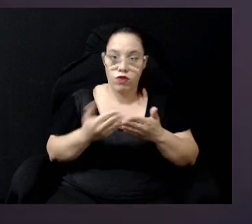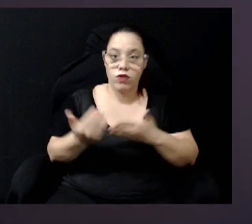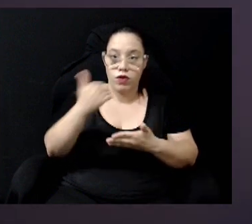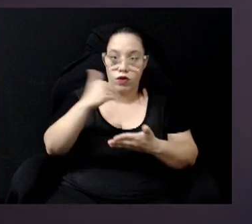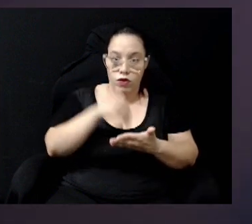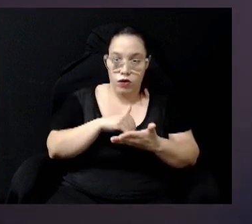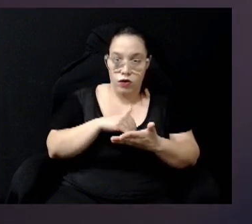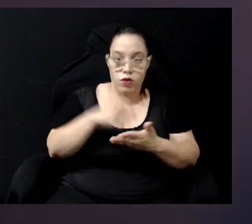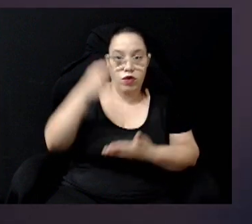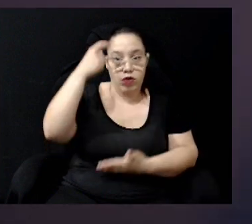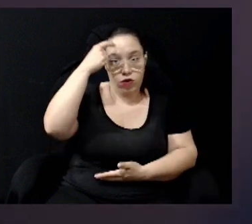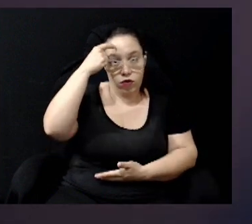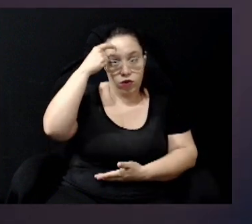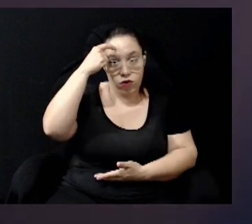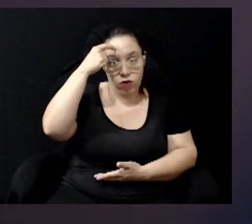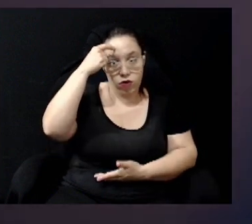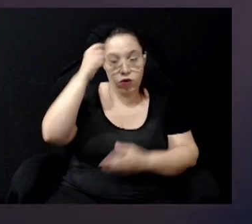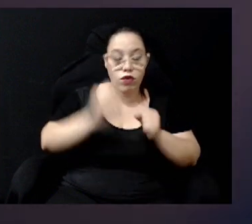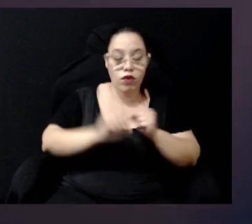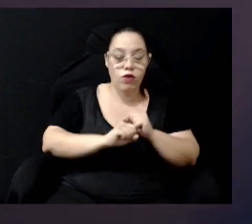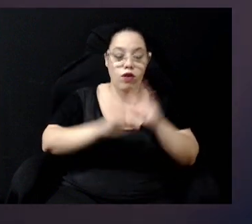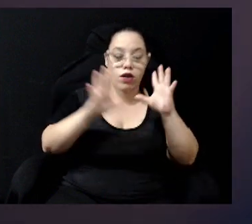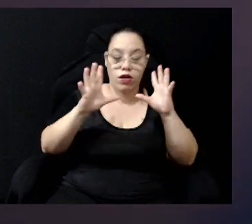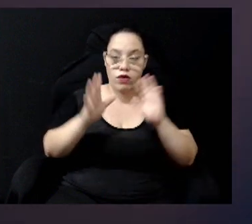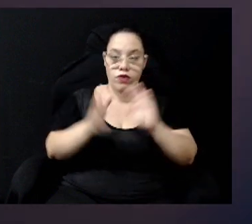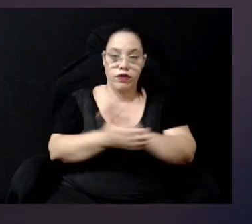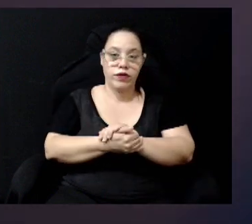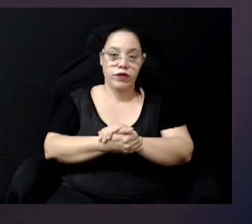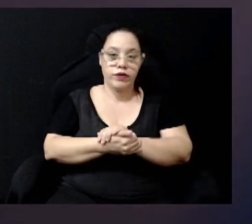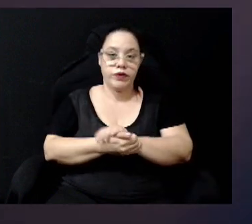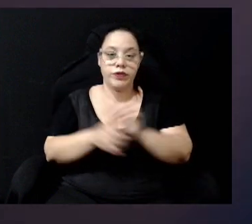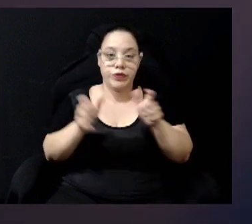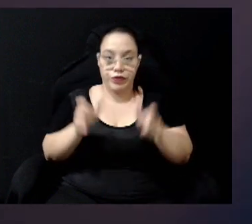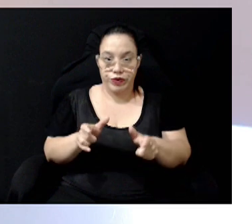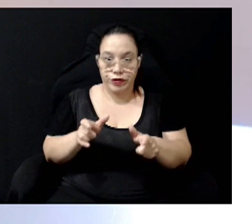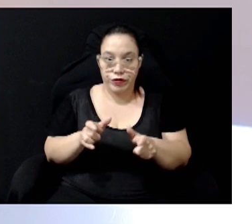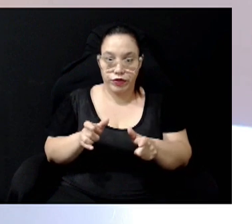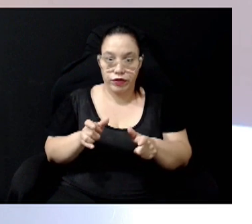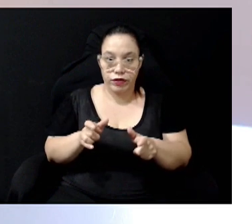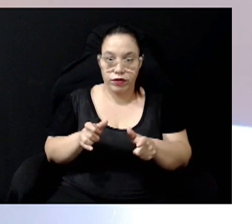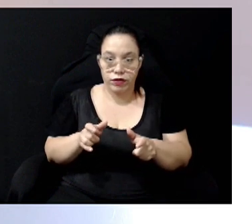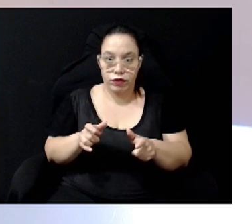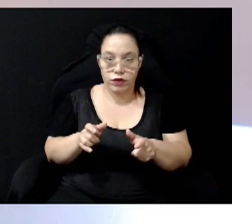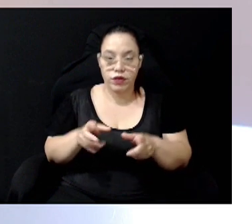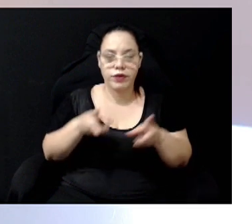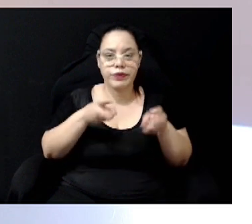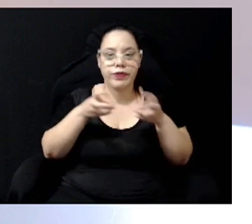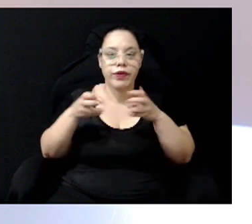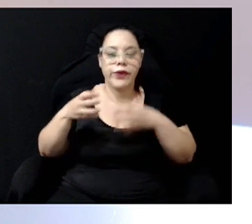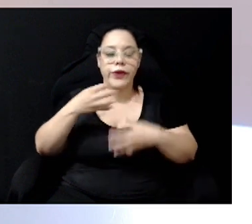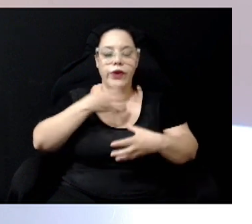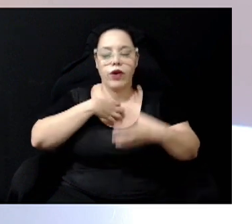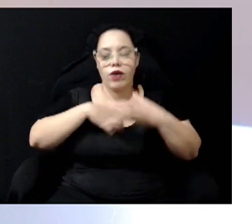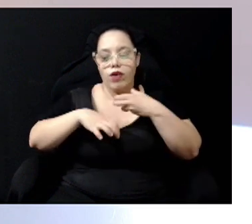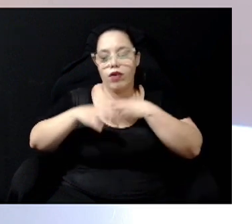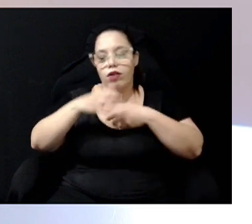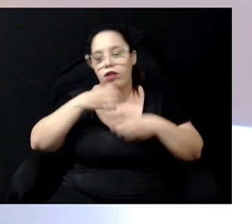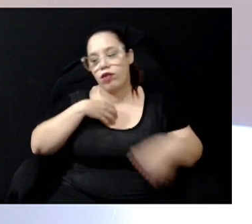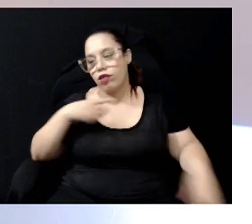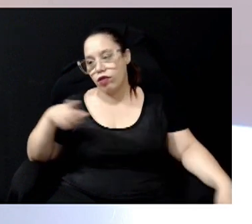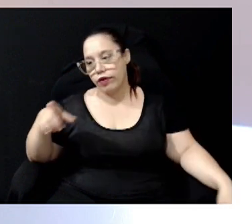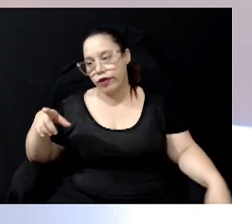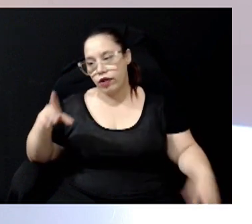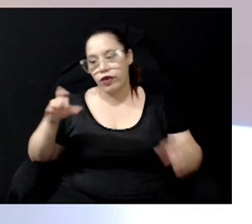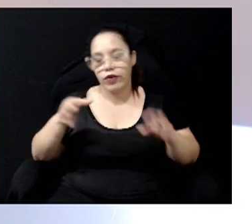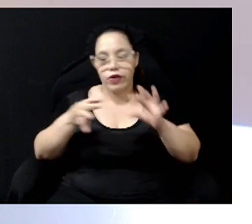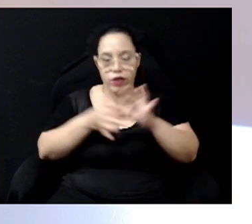o que está ficando claro. Então, a partir daquele momento que o tutor percebe que a ansiedade dele está conectada com a ansiedade